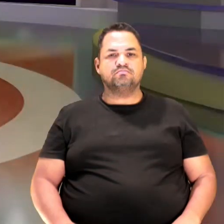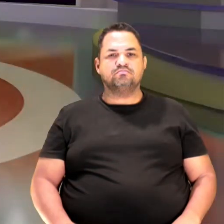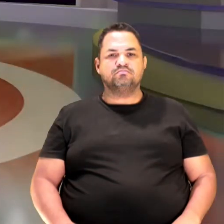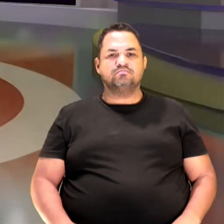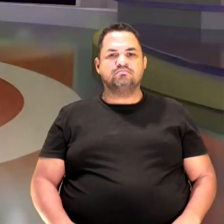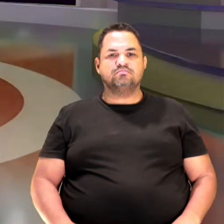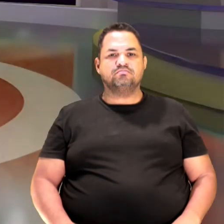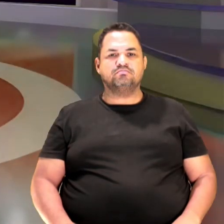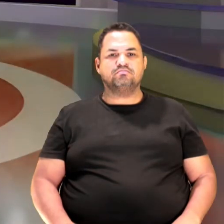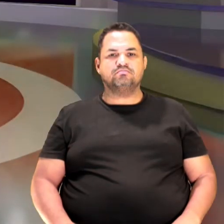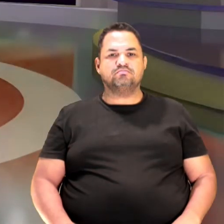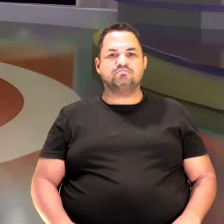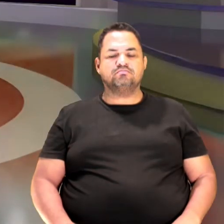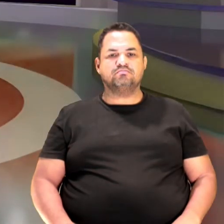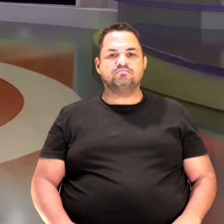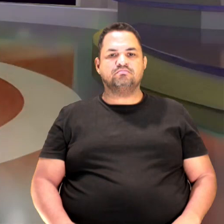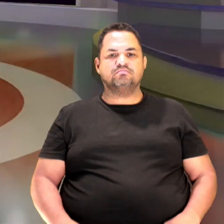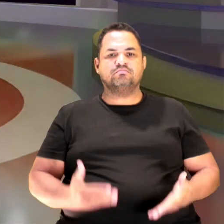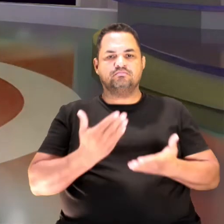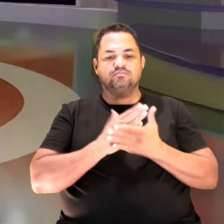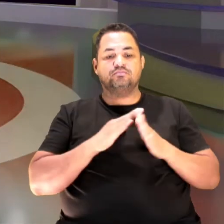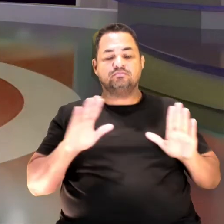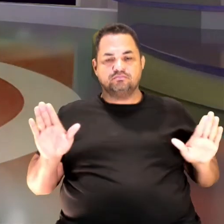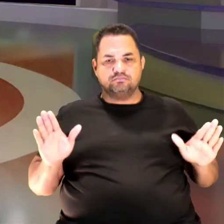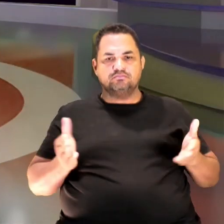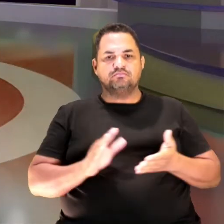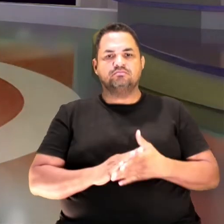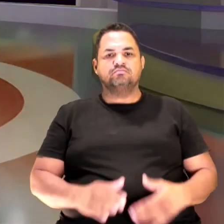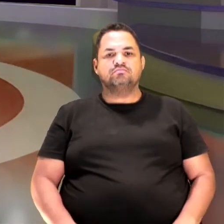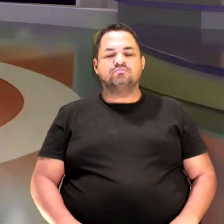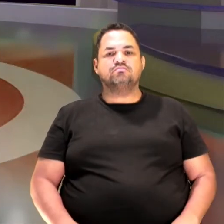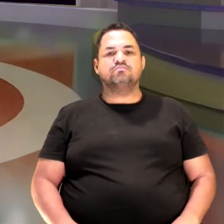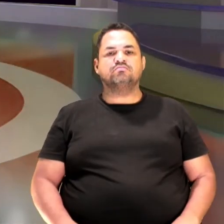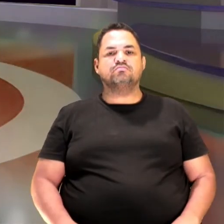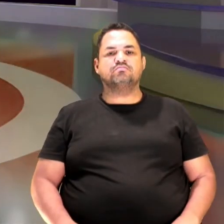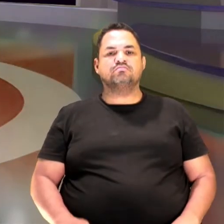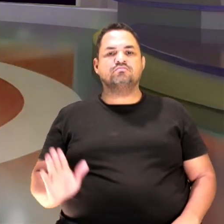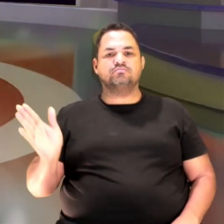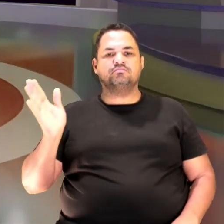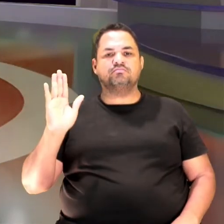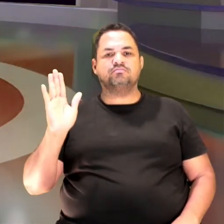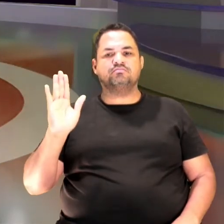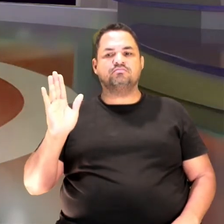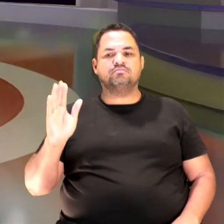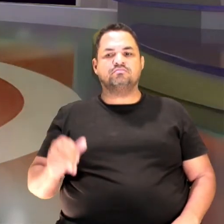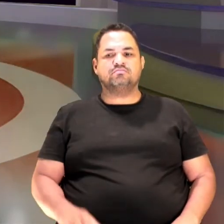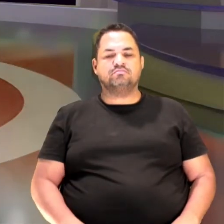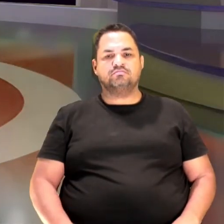And that's it for today, folks. Por hoje é só, pessoal. See you next class. Bye, bye.